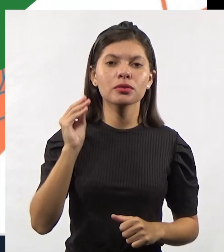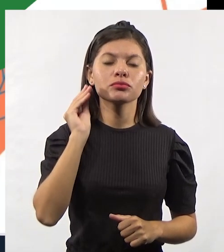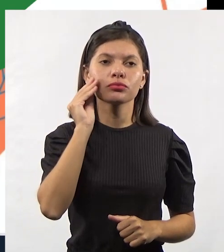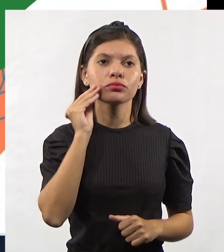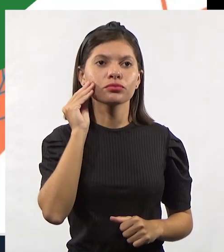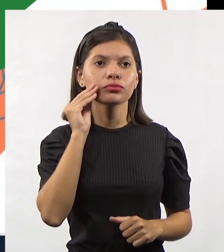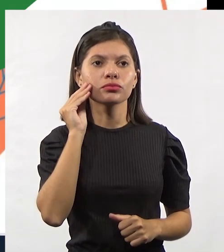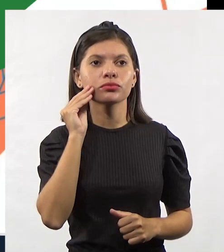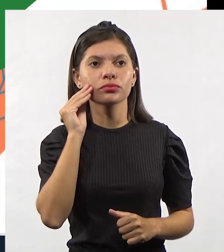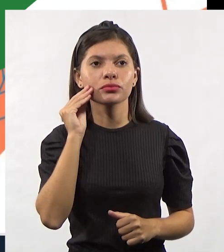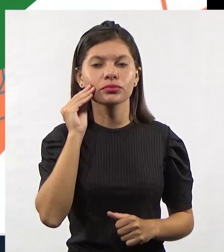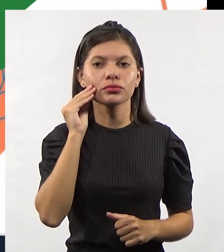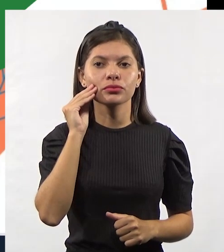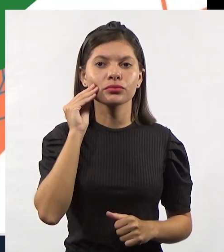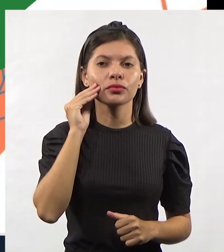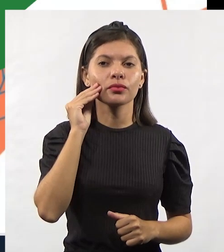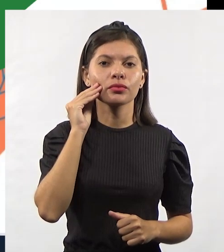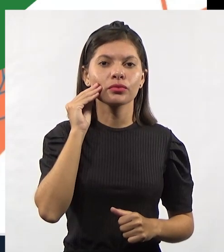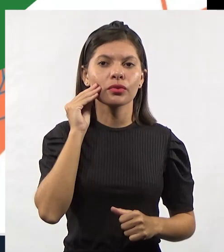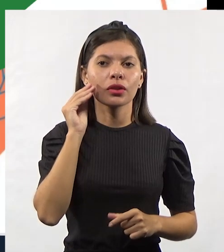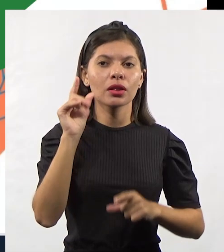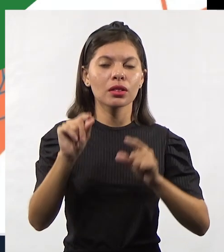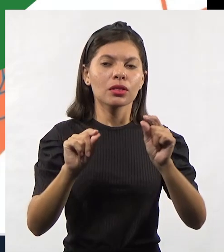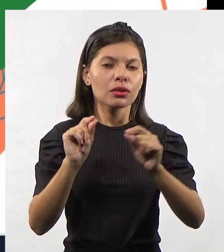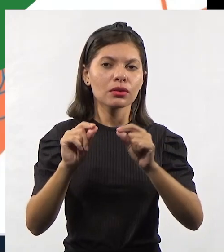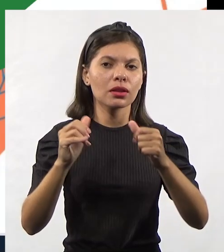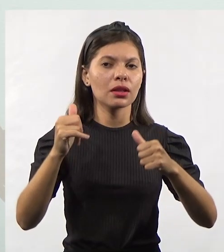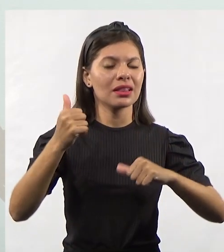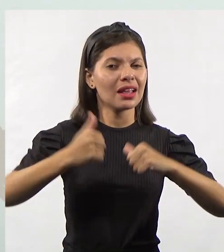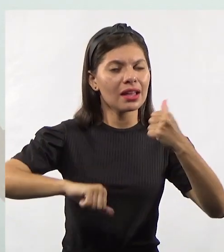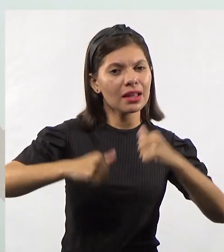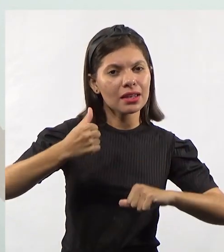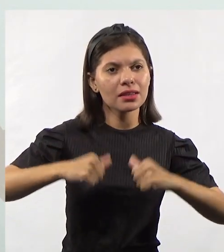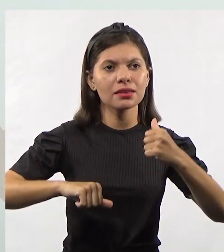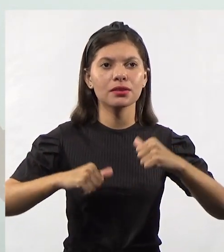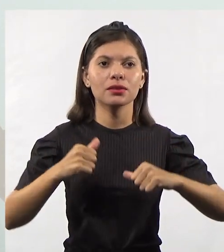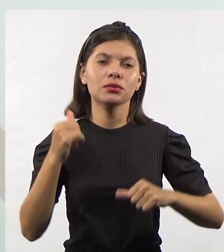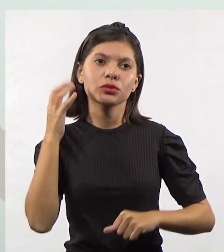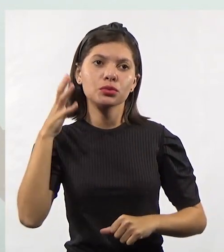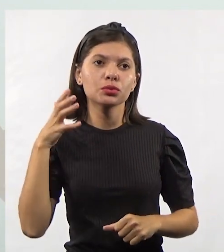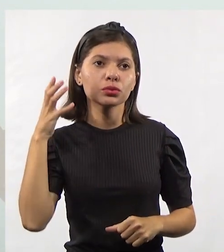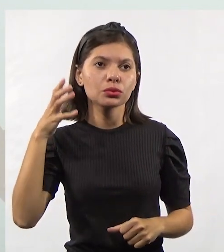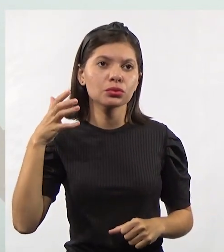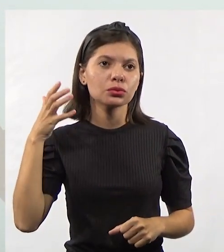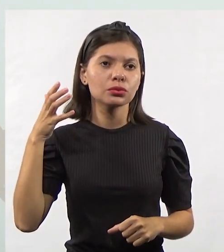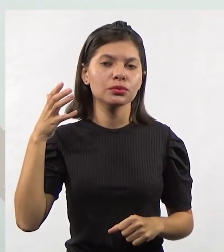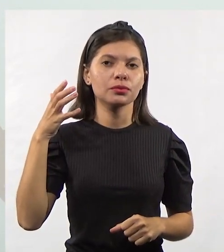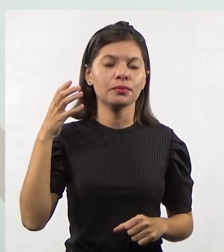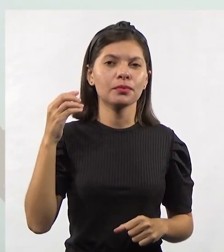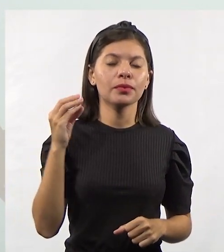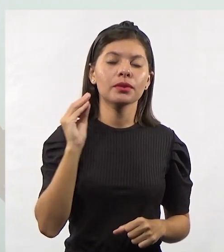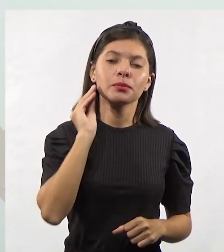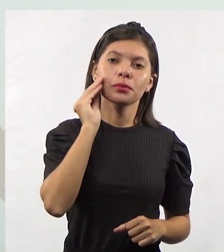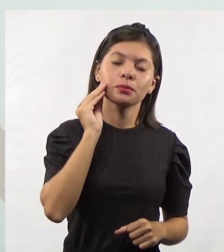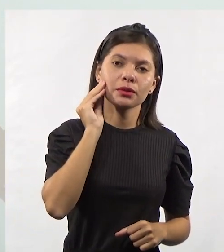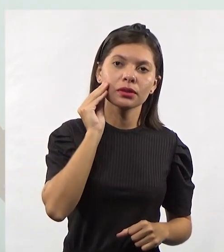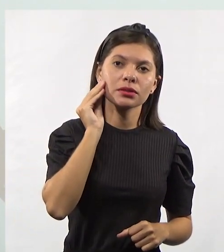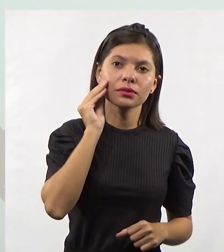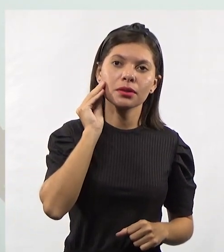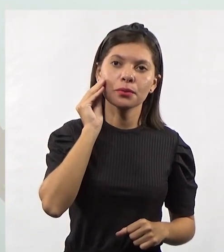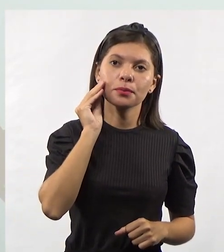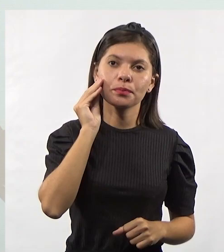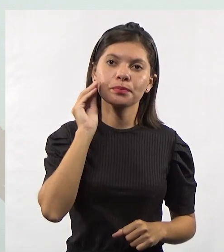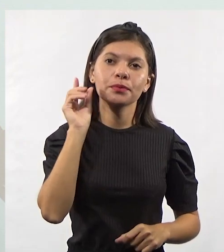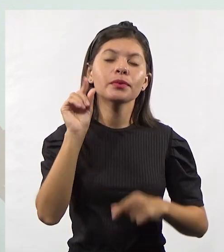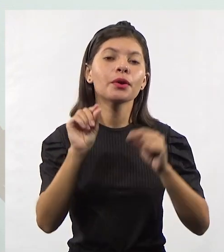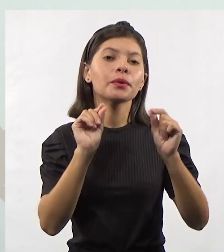análise A análise do discurso é experimentação e prototipagem eles são